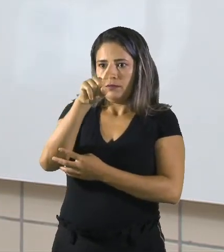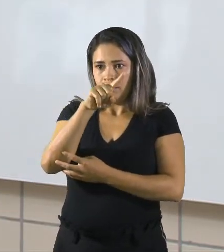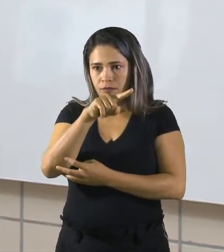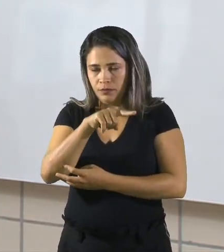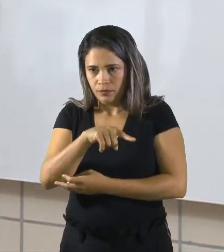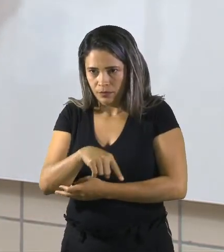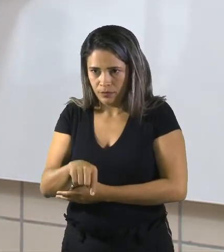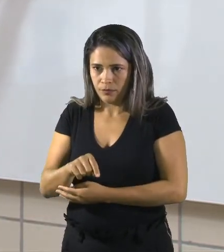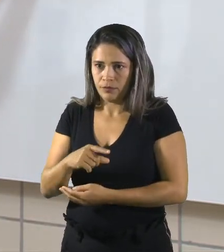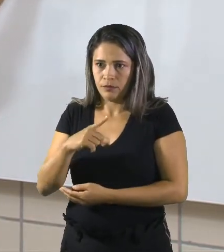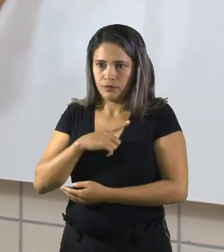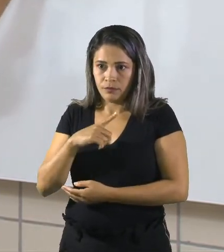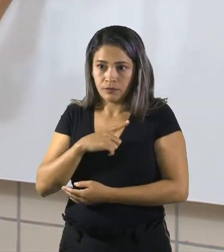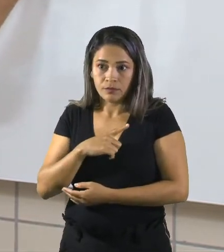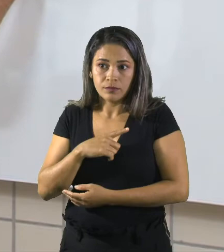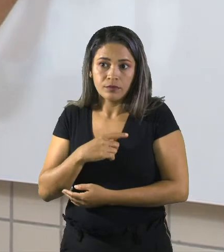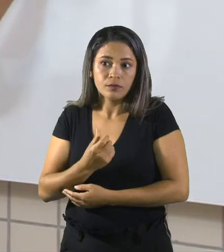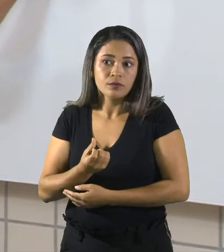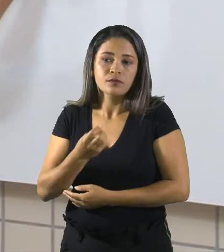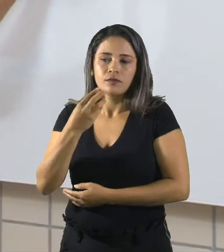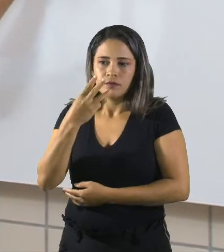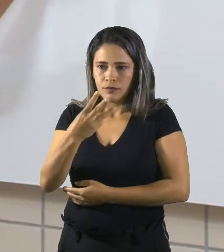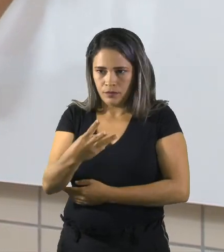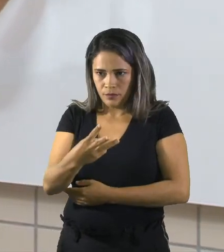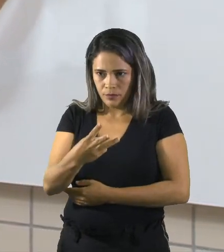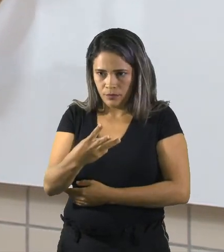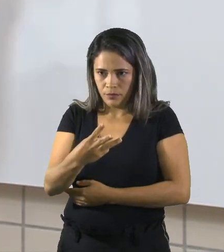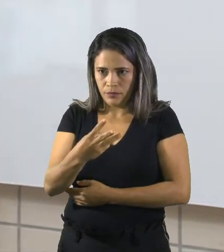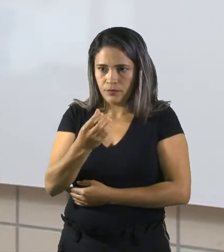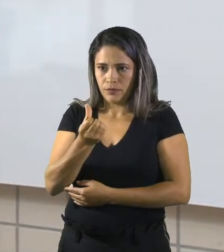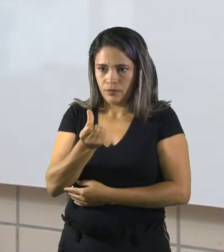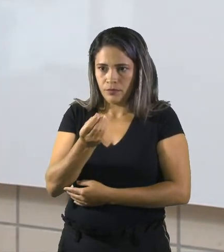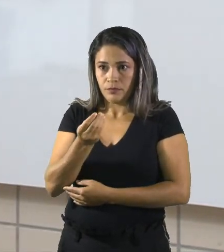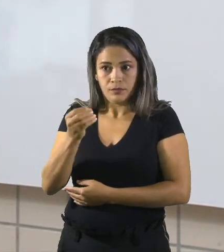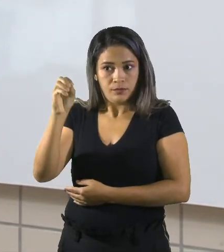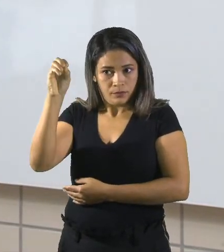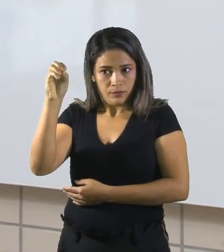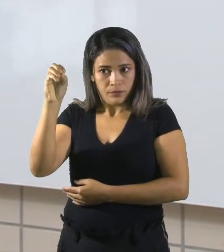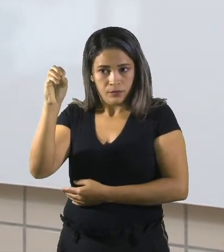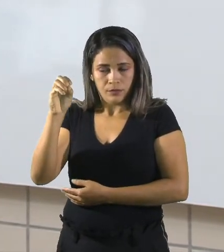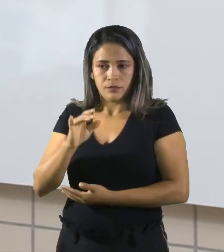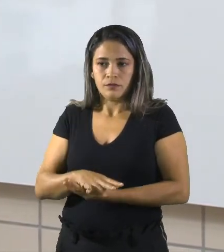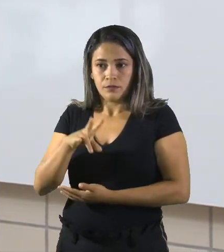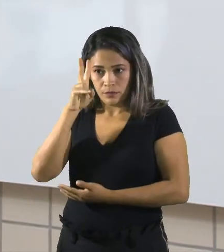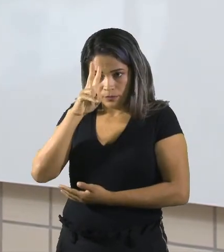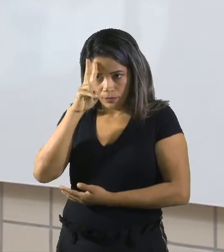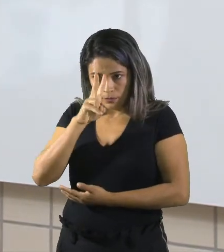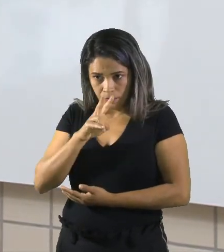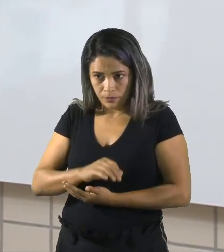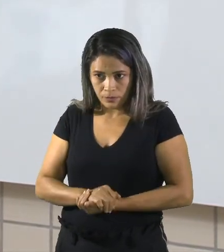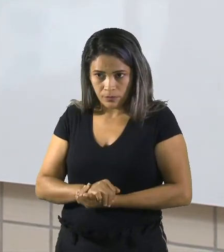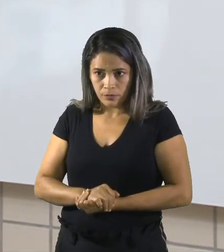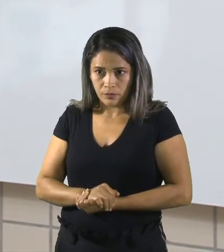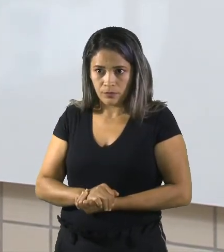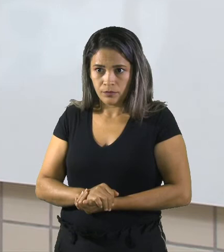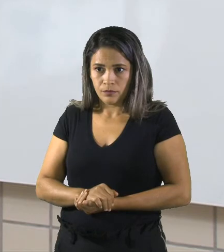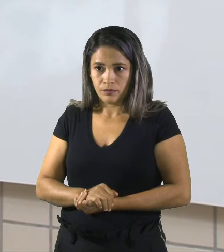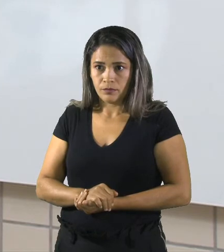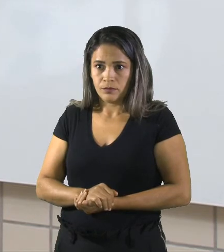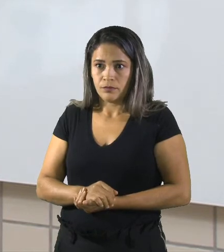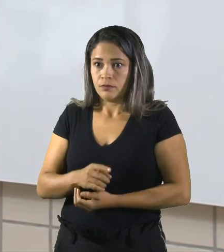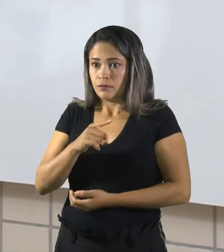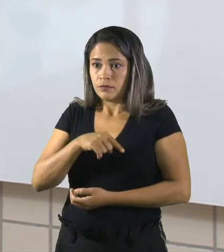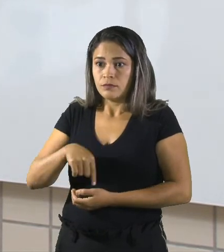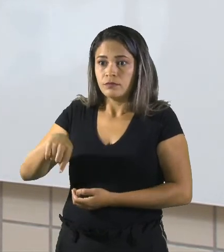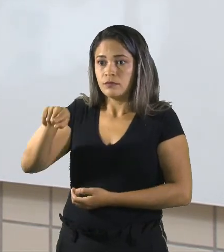completa, eu tenho 360 graus, Tranquilo? Eu acho que esse é um conceito quase